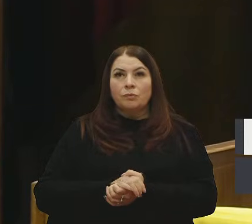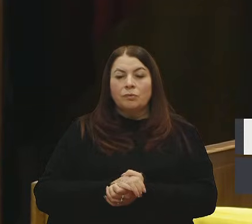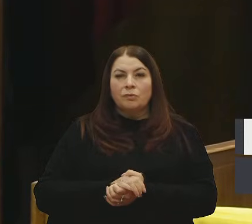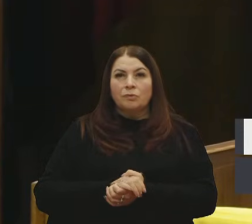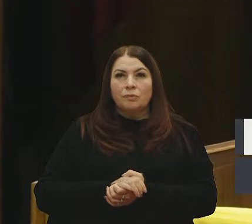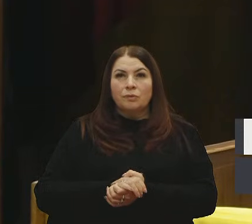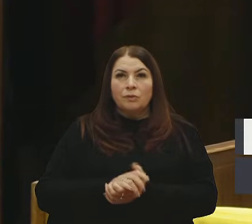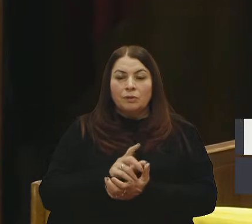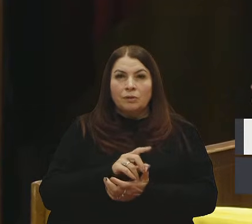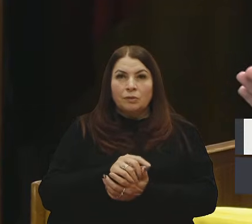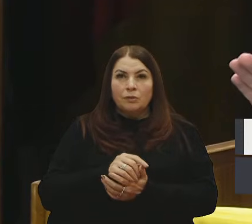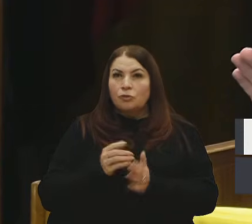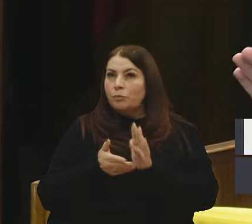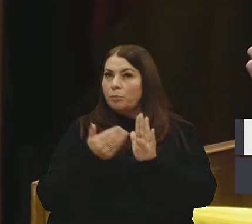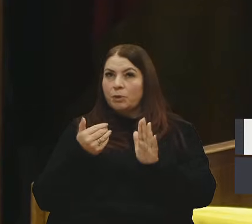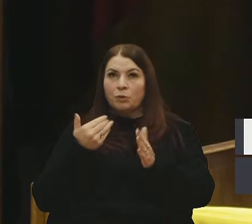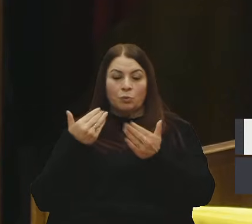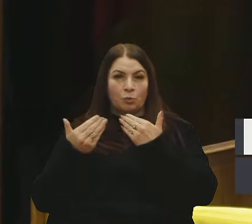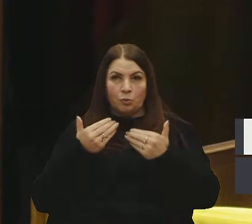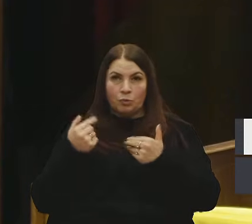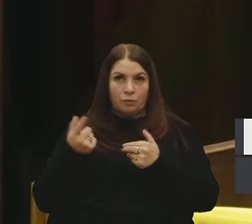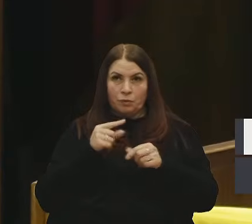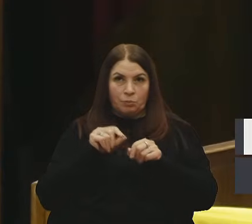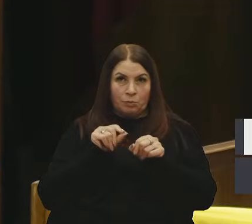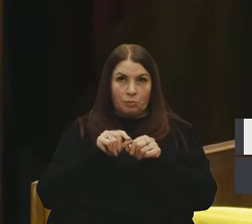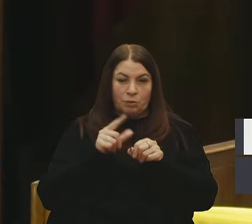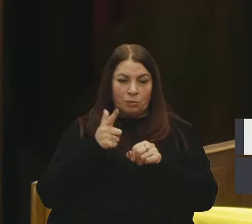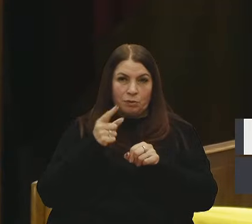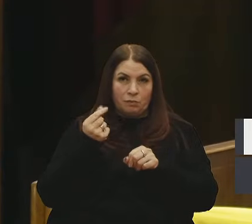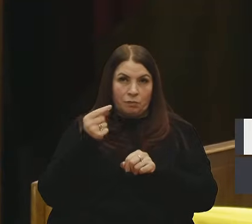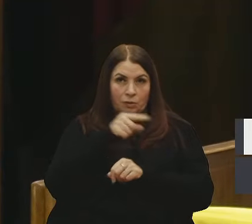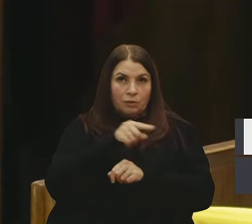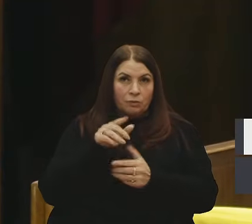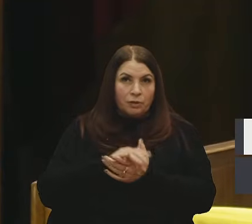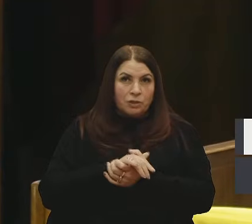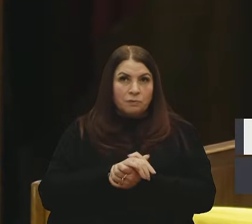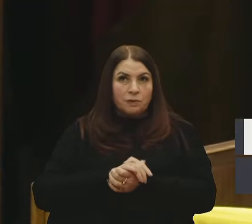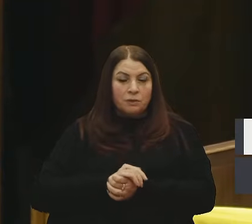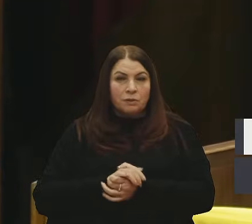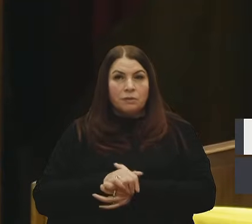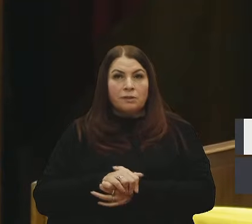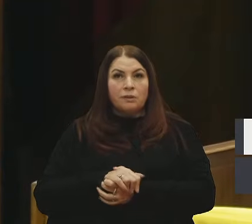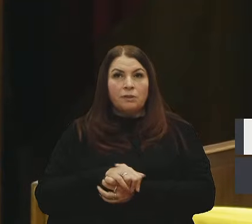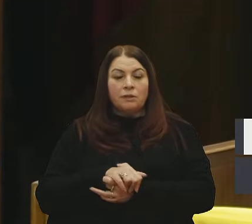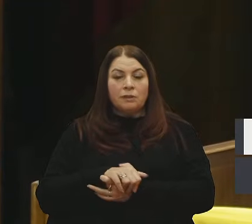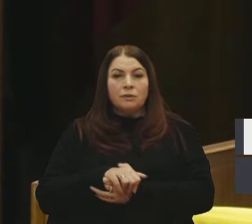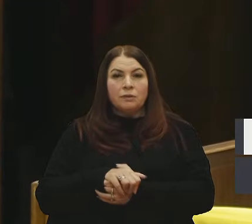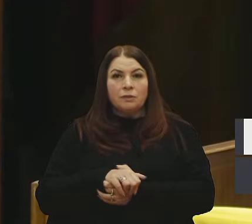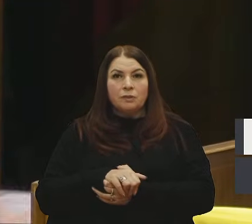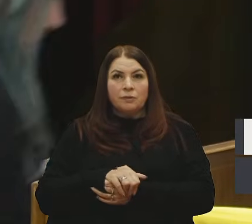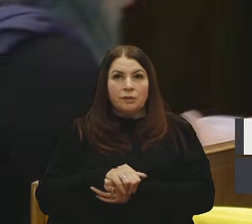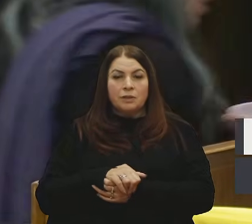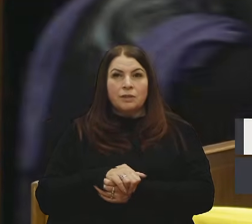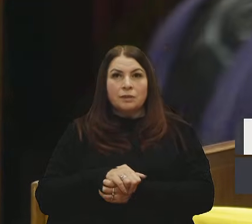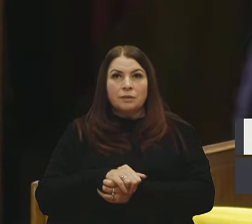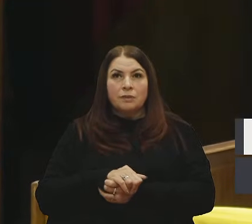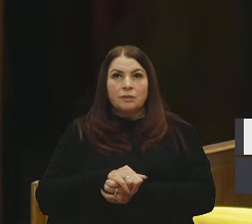dirimindo e acabando com qualquer dúvida sobre o fato de não haver valor nesse contrato, tá?